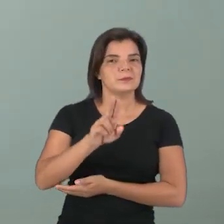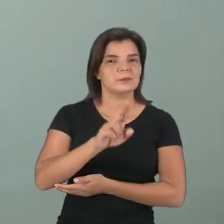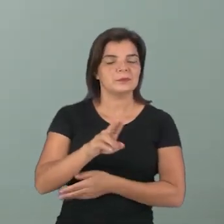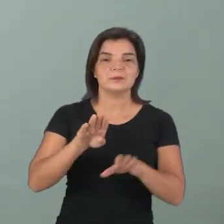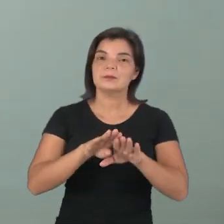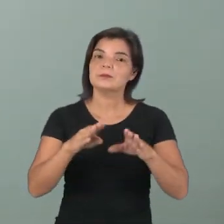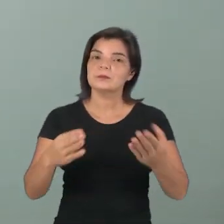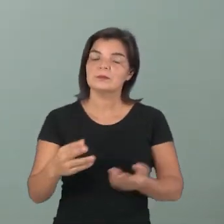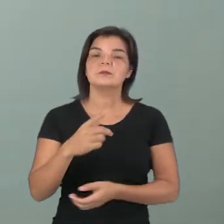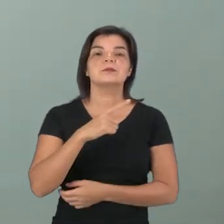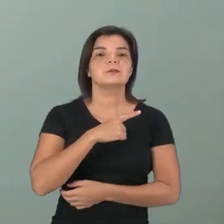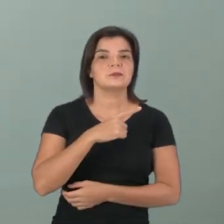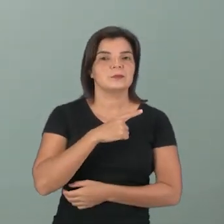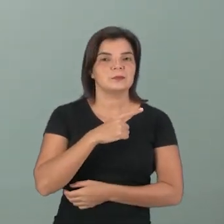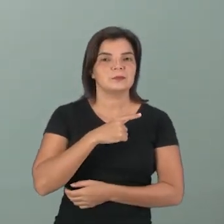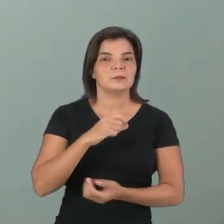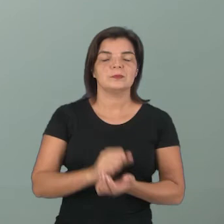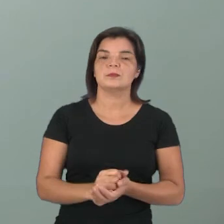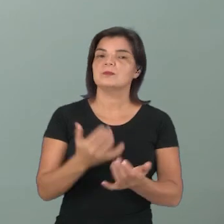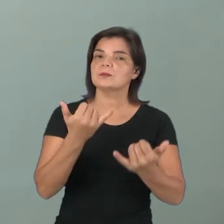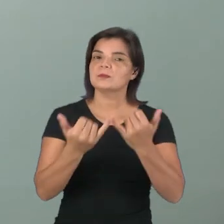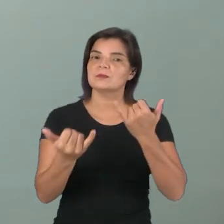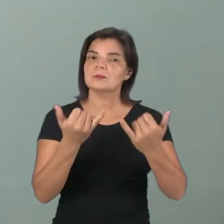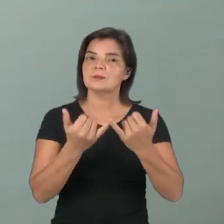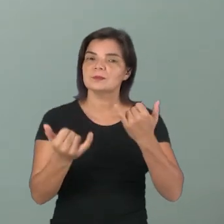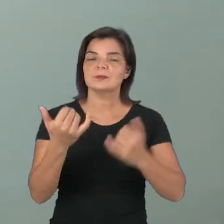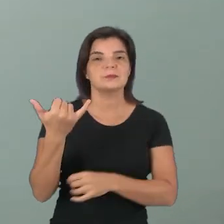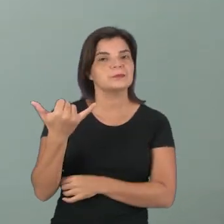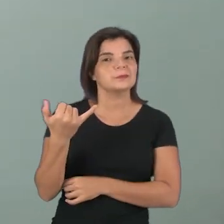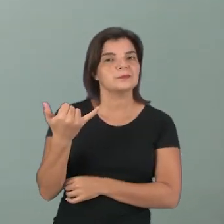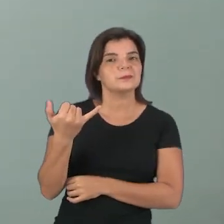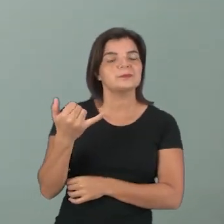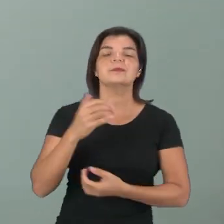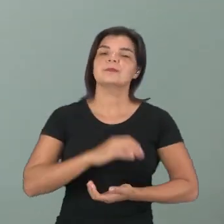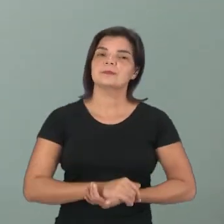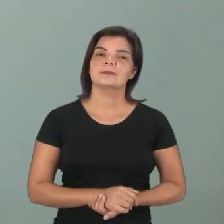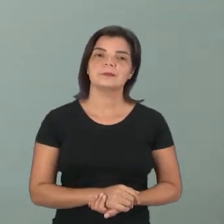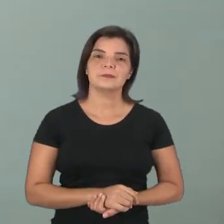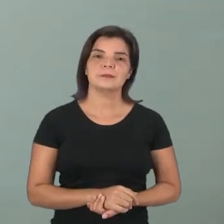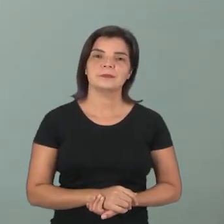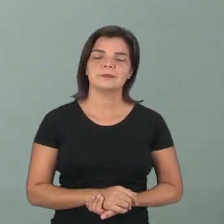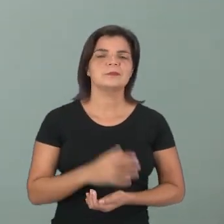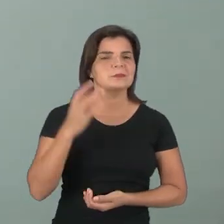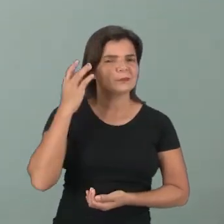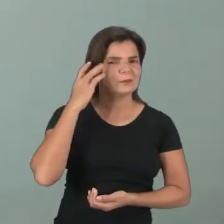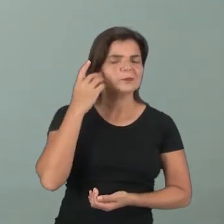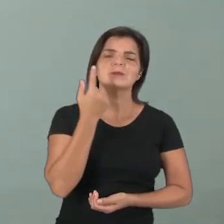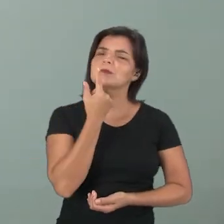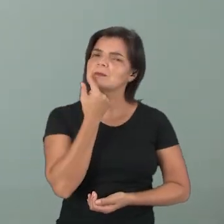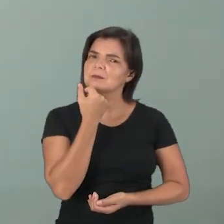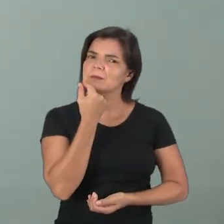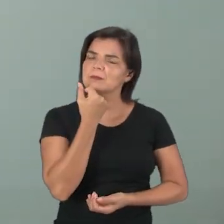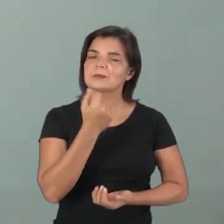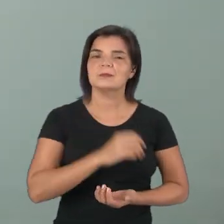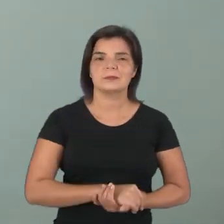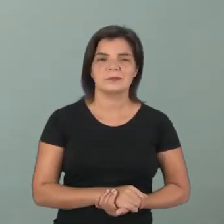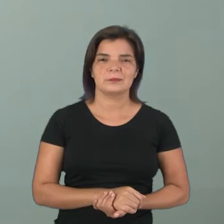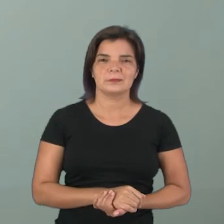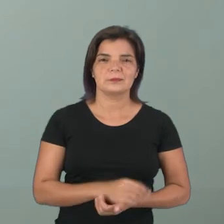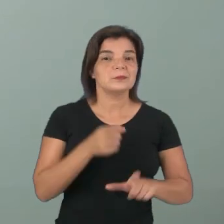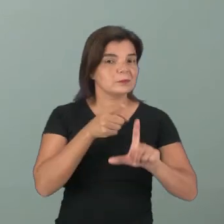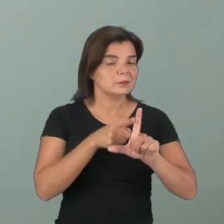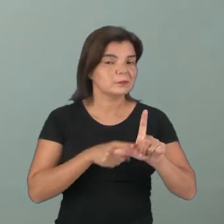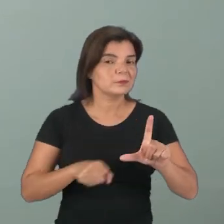minha mesa que tem o tamanho semelhante à caneta? Será que o lápis,